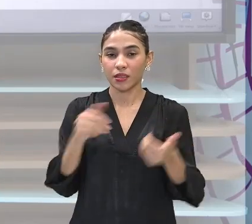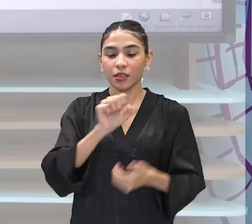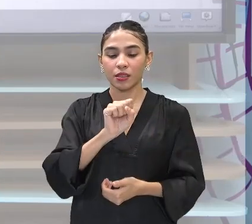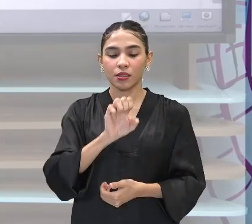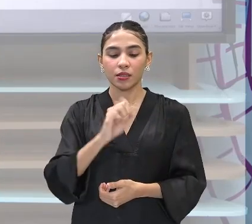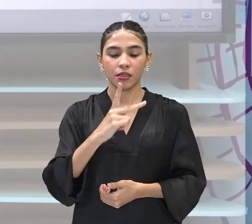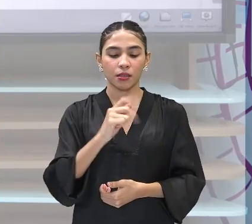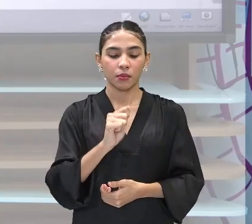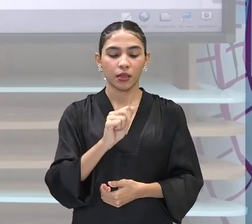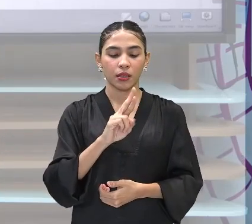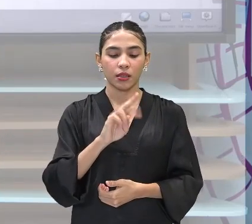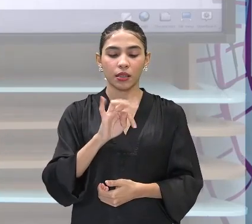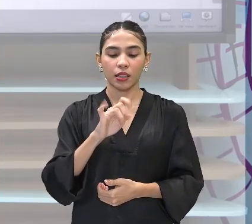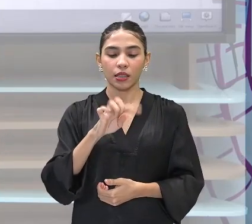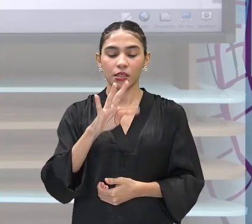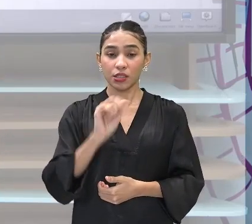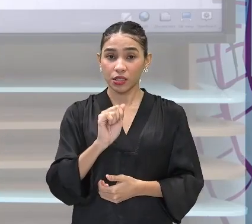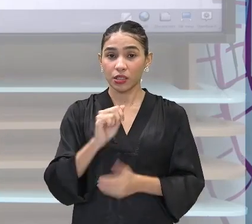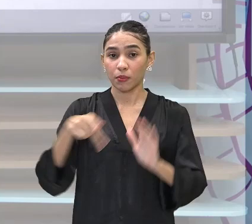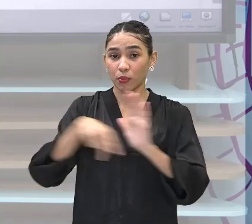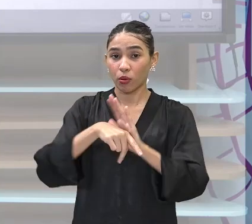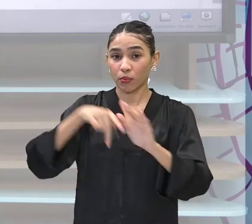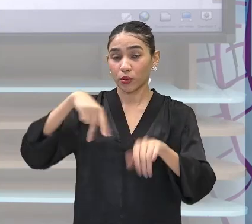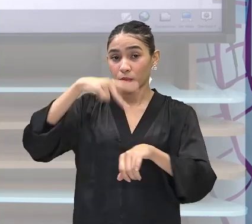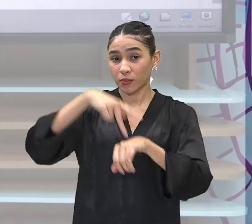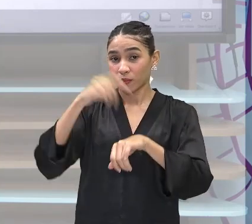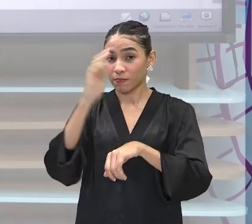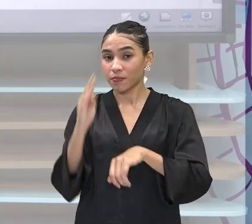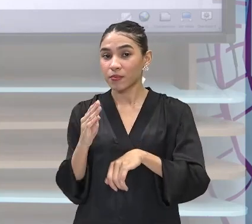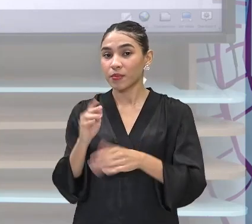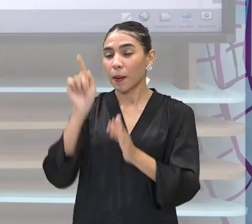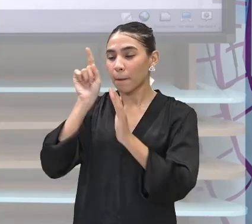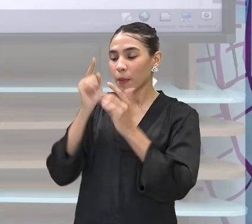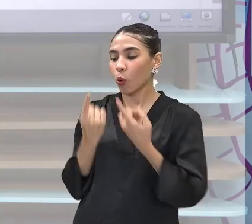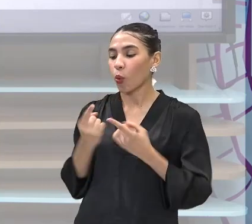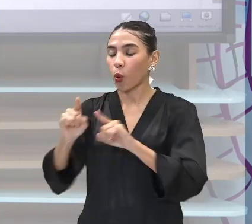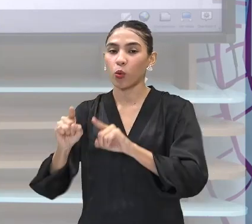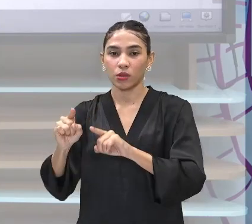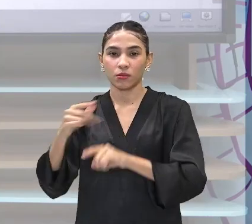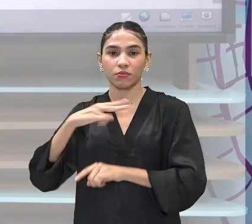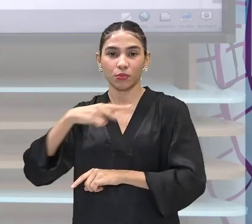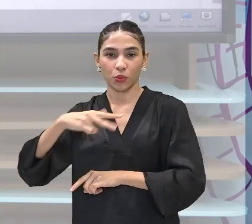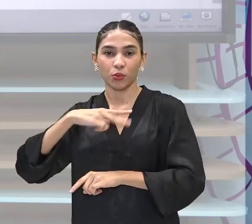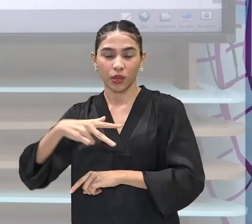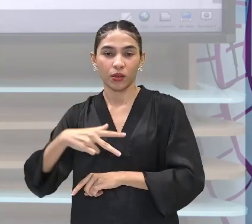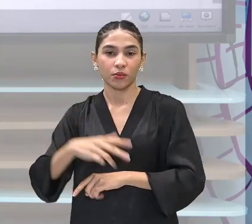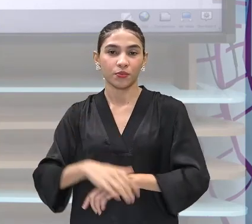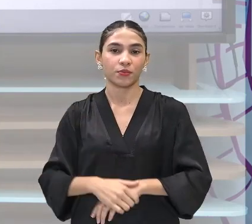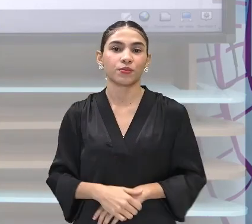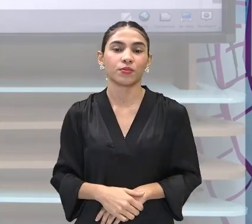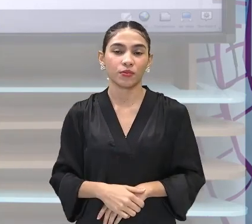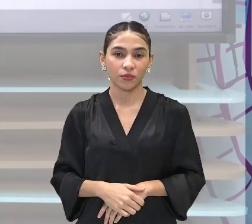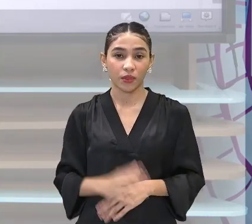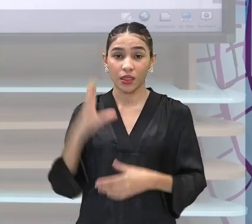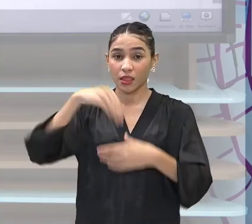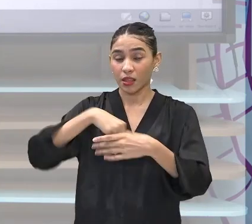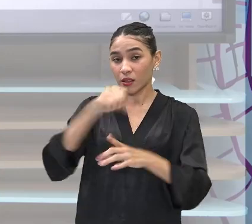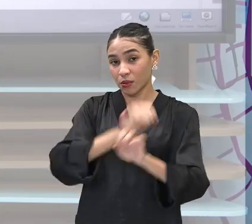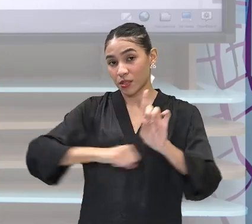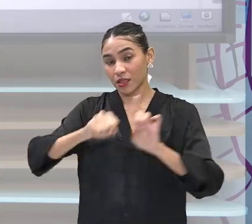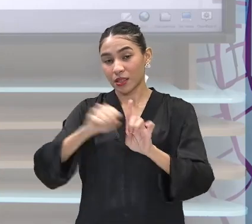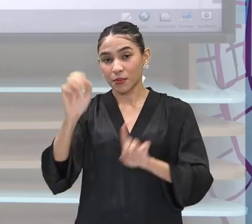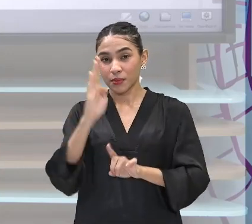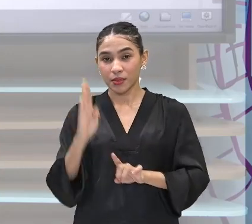no Brasil, questionando quem? Portugal, né, o domínio português dentro da sociedade